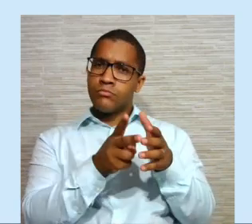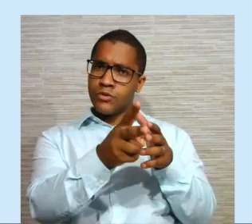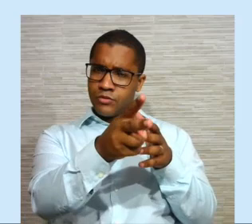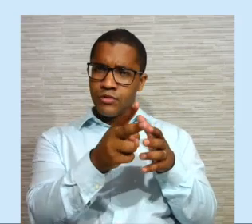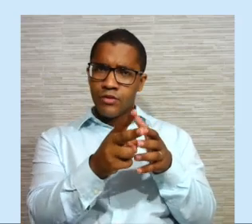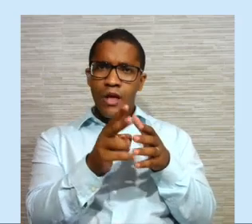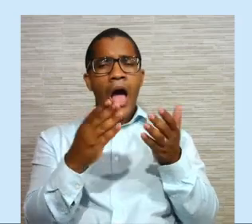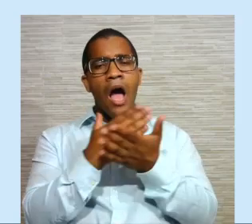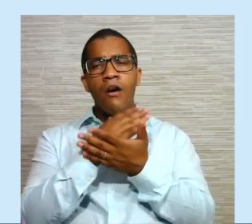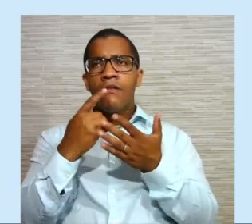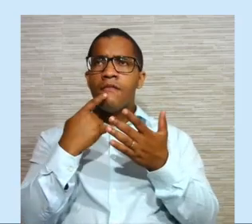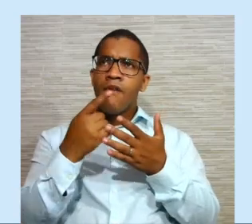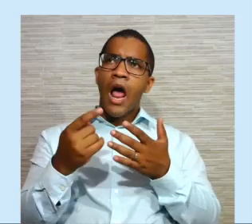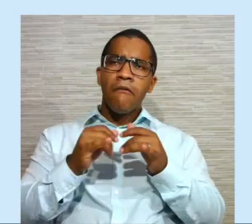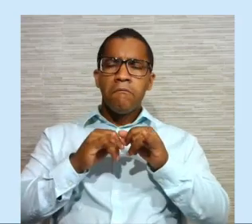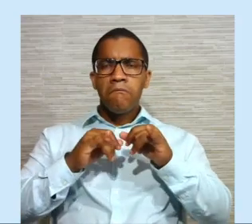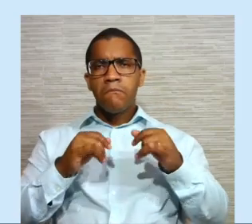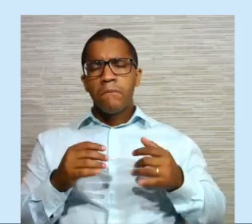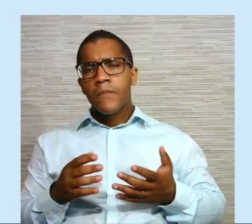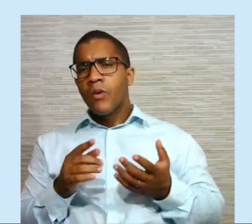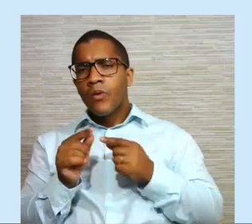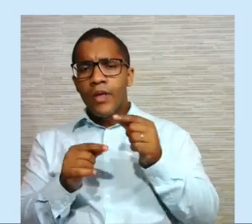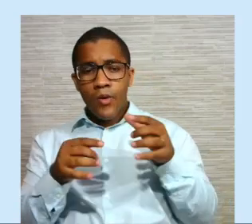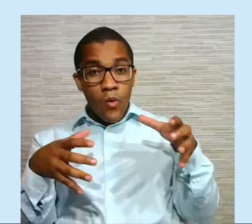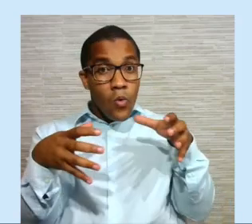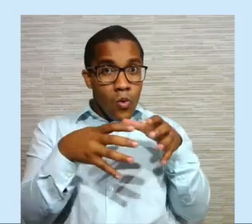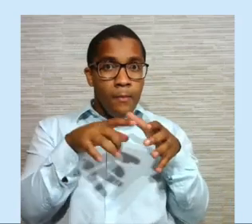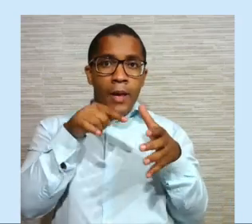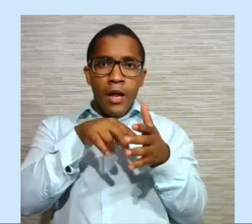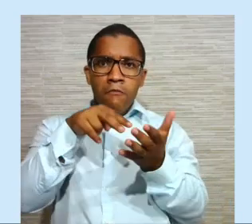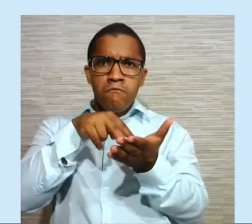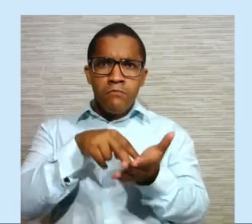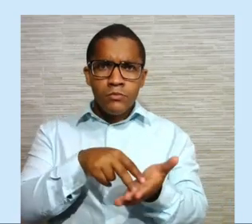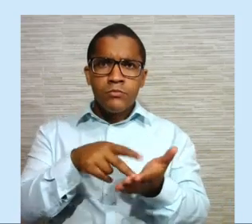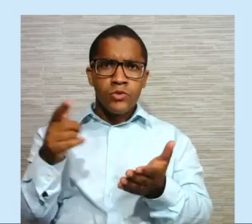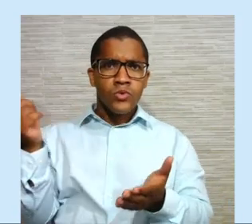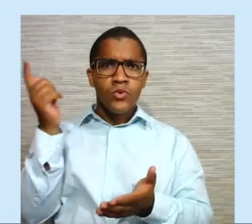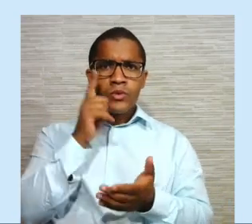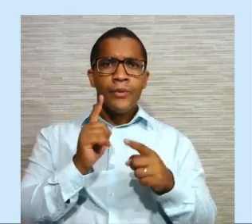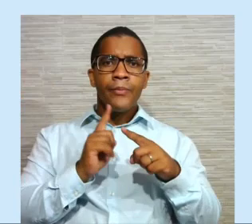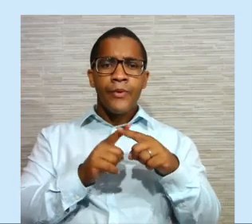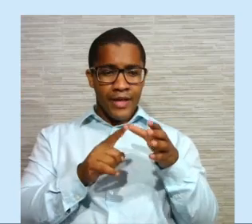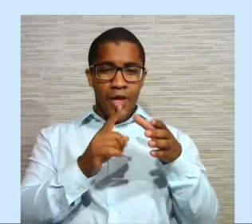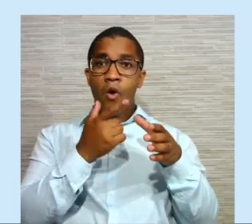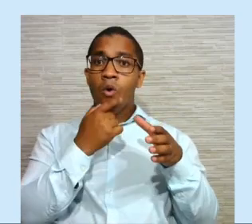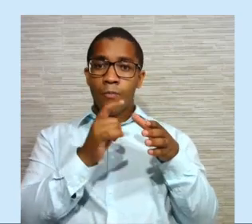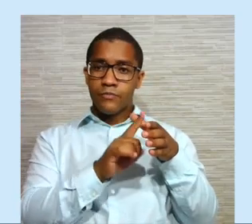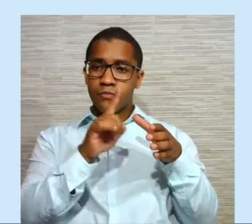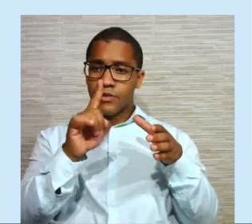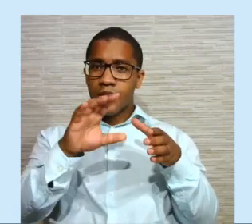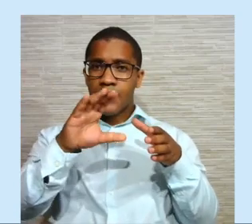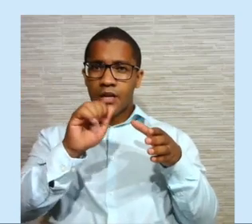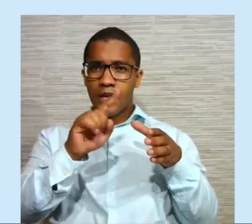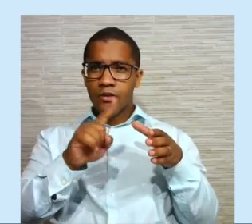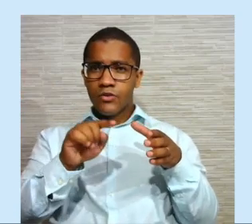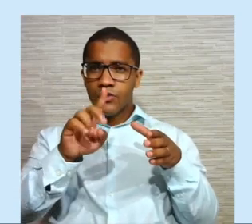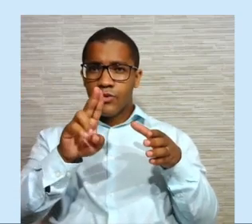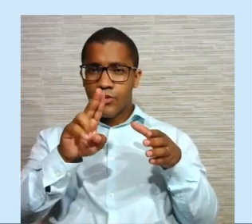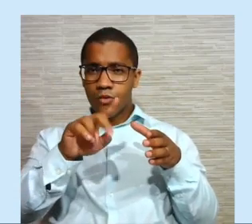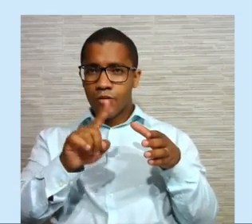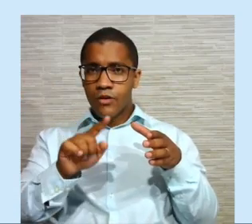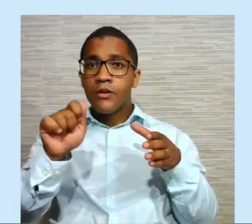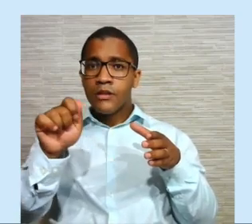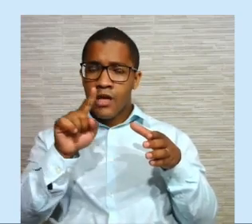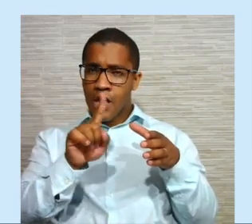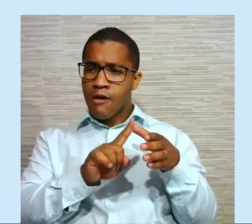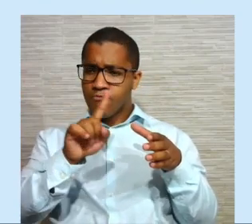Barão Vermelho, ele conseguiu, né, se firmar mesmo com a saída de Cazuza, né, então, assim, que ele